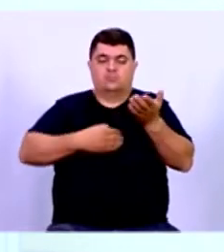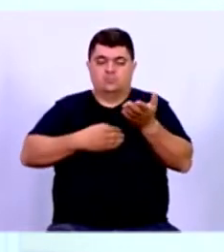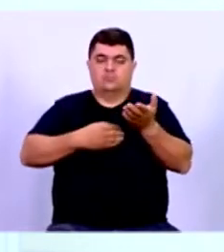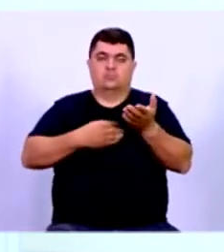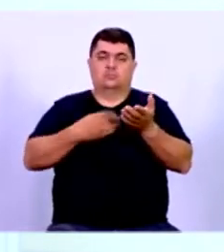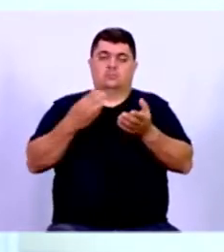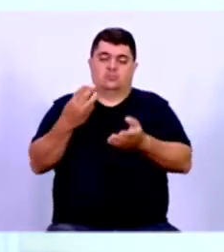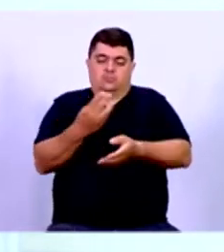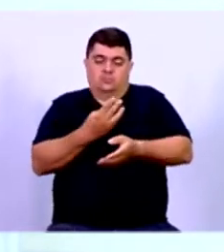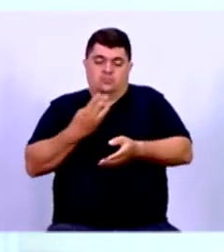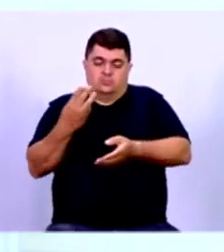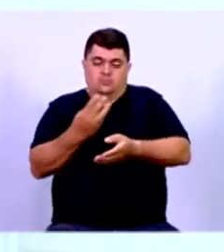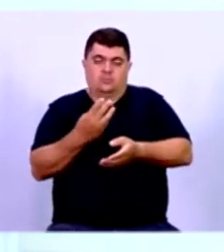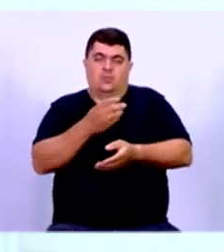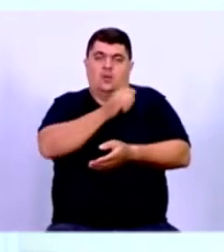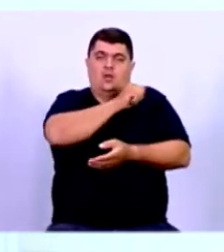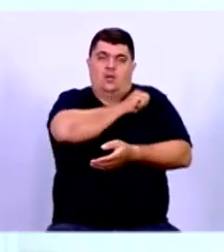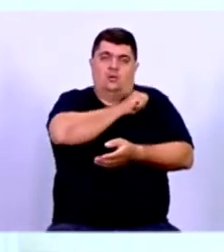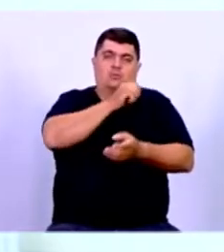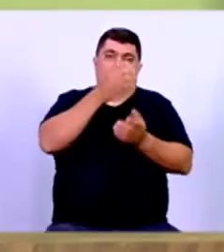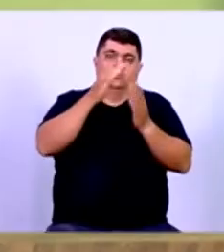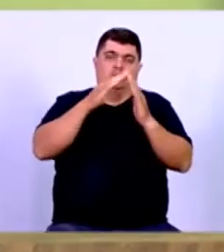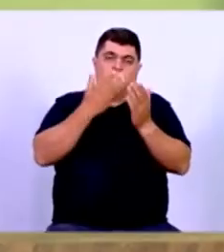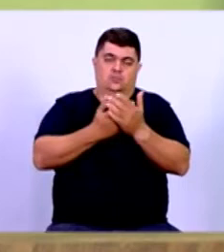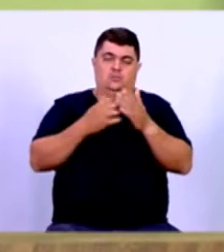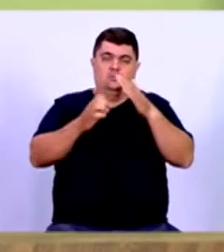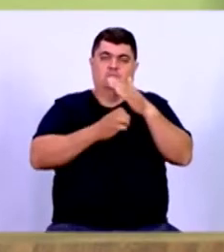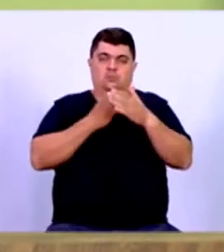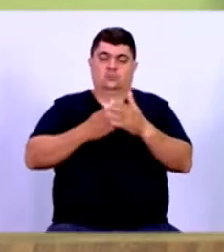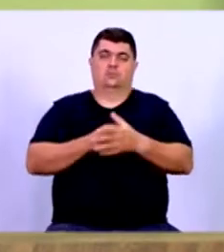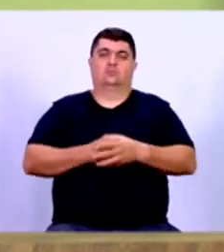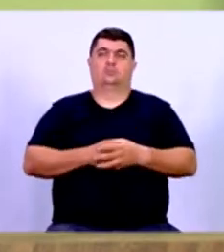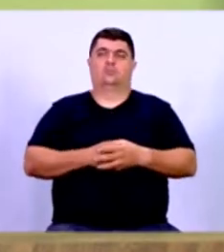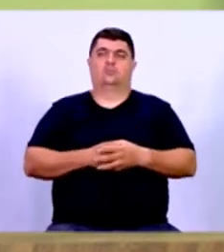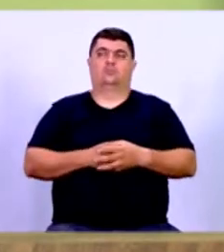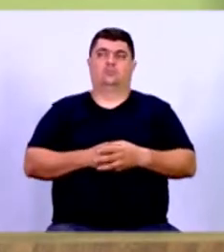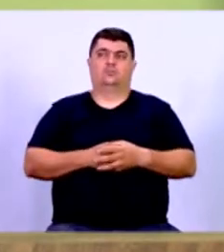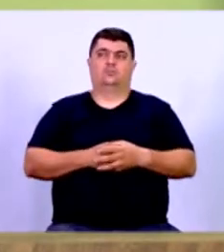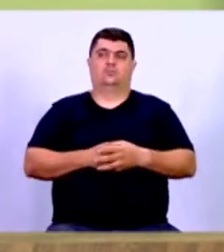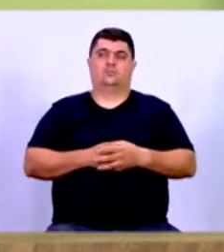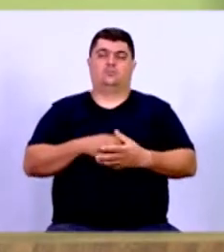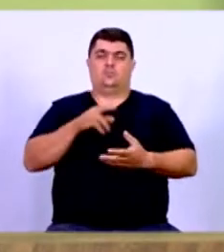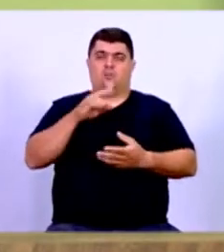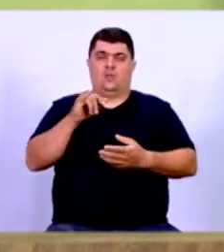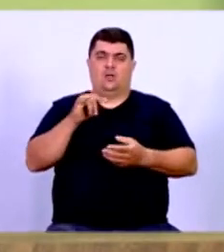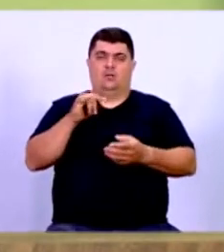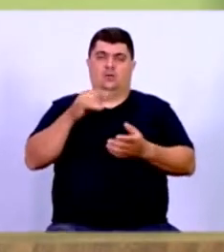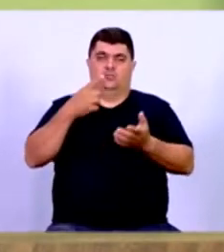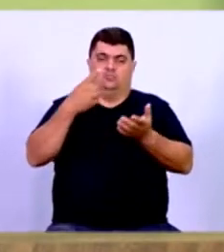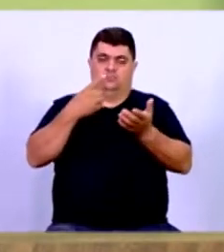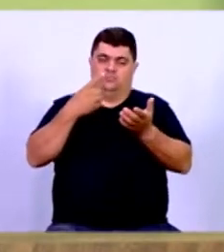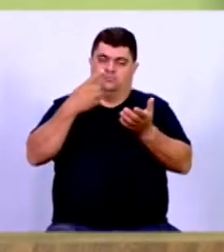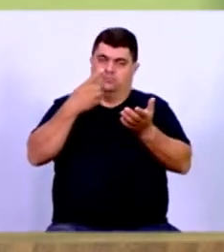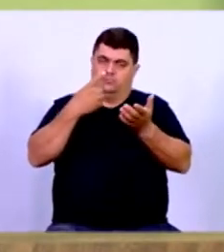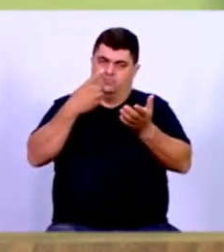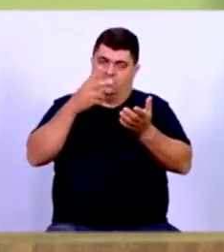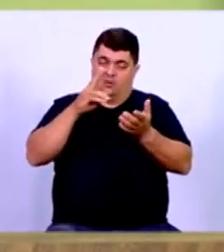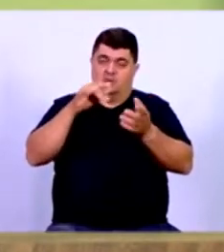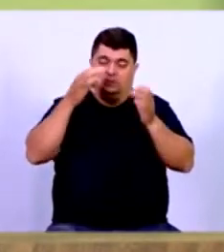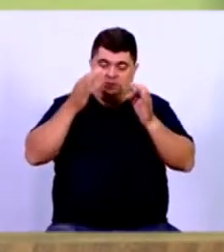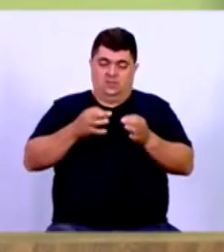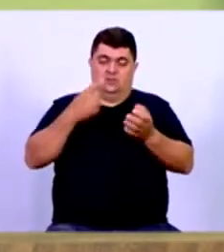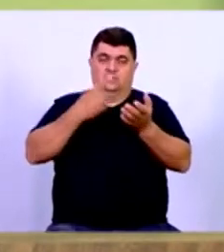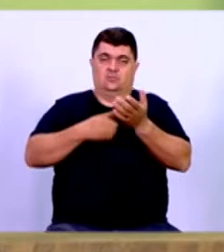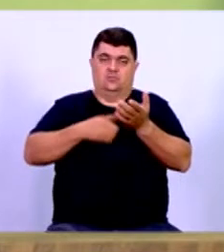ensino, a empresa concedente e o estagiário. Ok, né? Então, no caso, vai valer aquilo que está exemplificado,